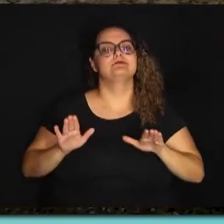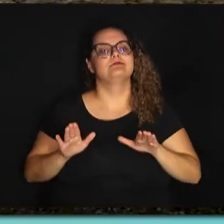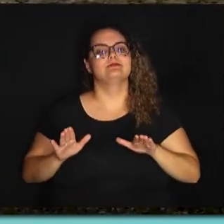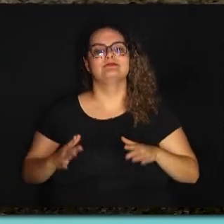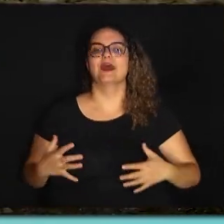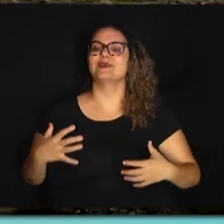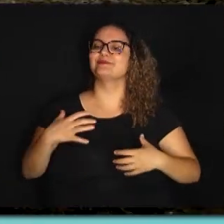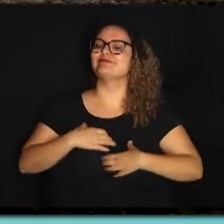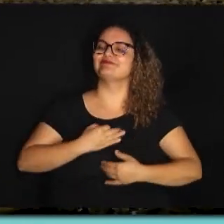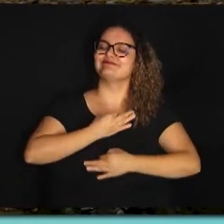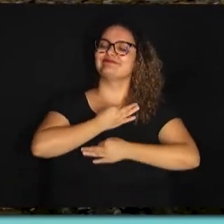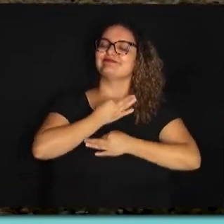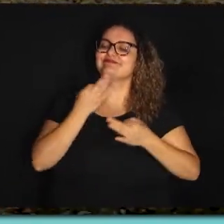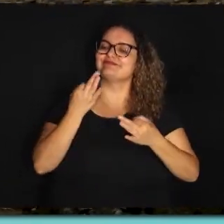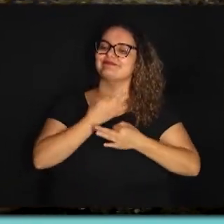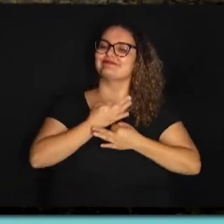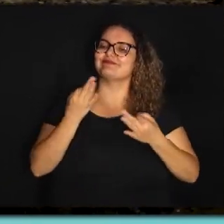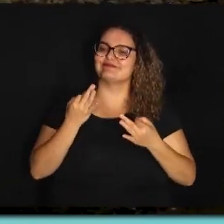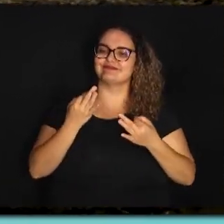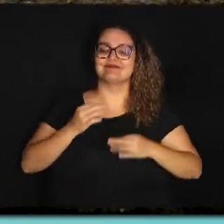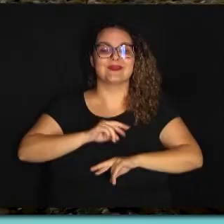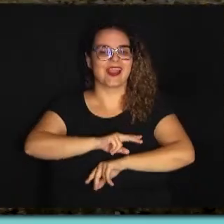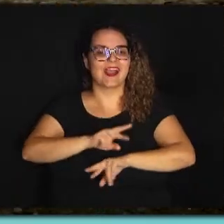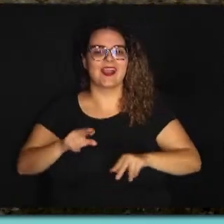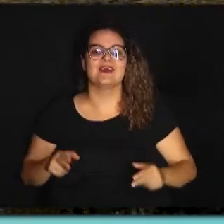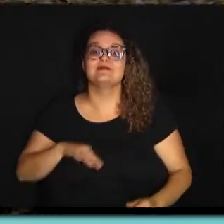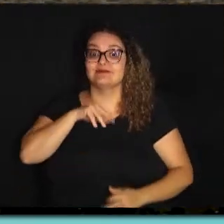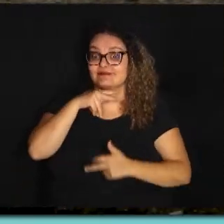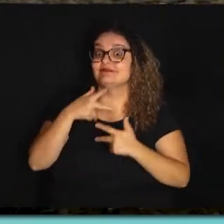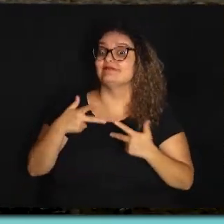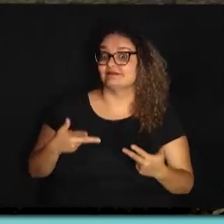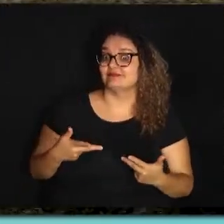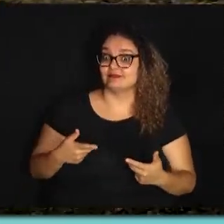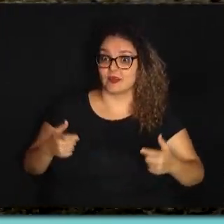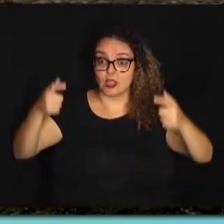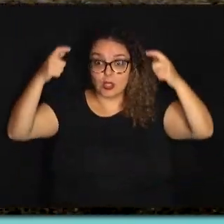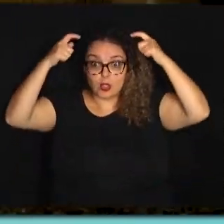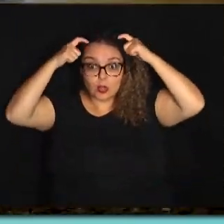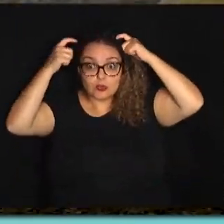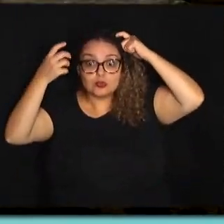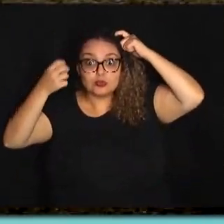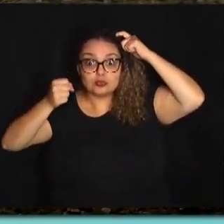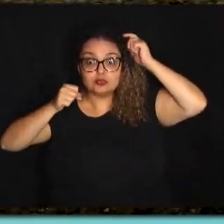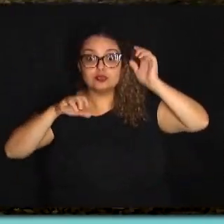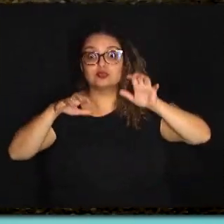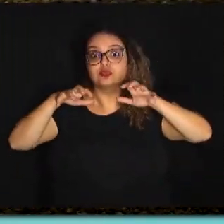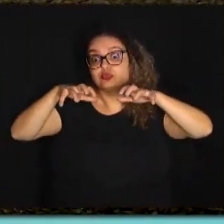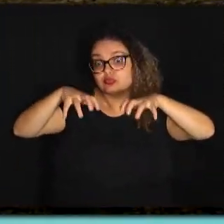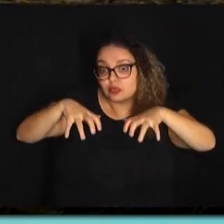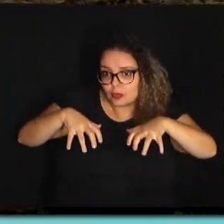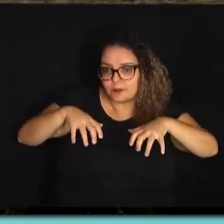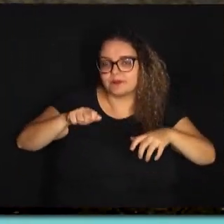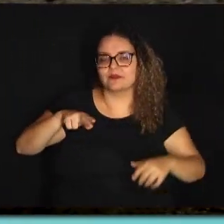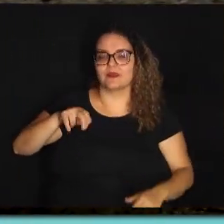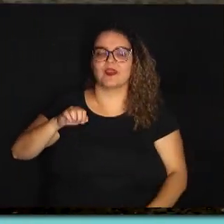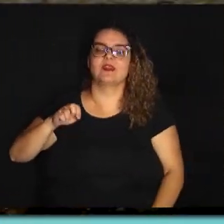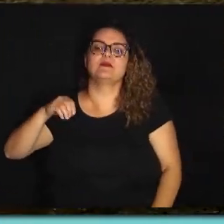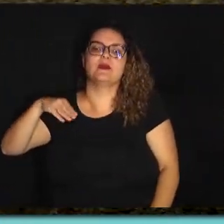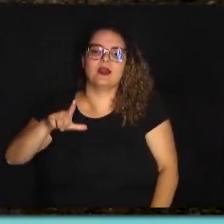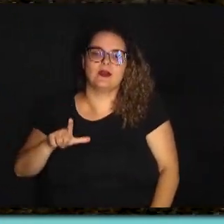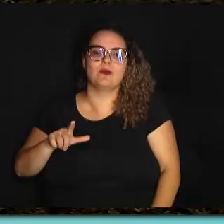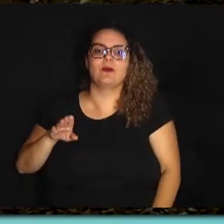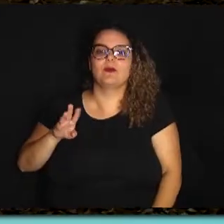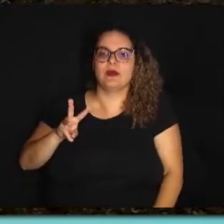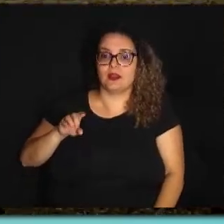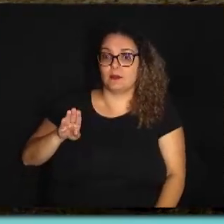ser mortal para os seres humanos, mas é o clima perfeito para diversas espécies de animais. O urso polar é um deles.